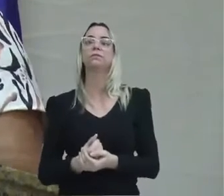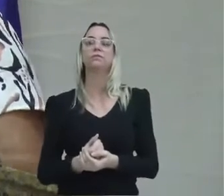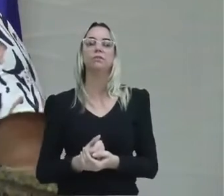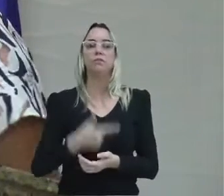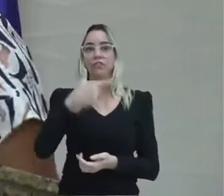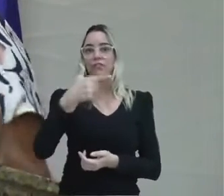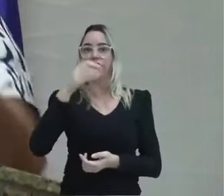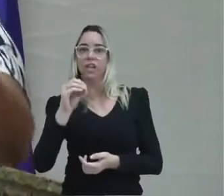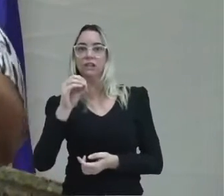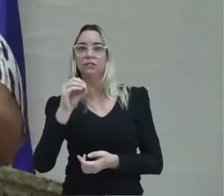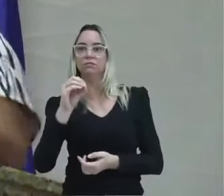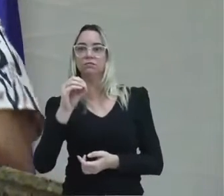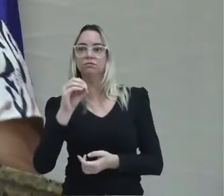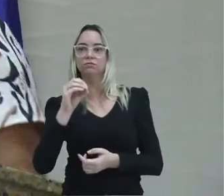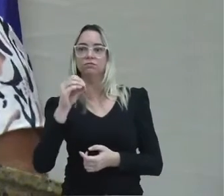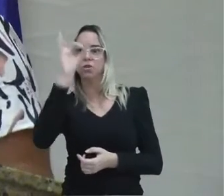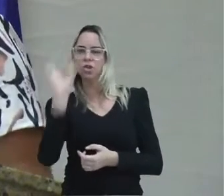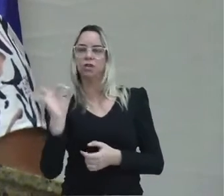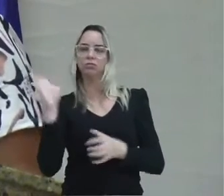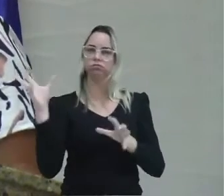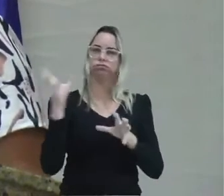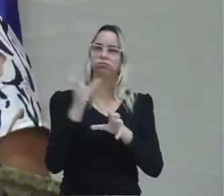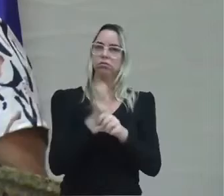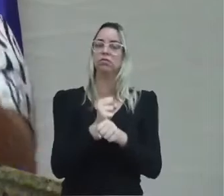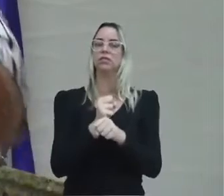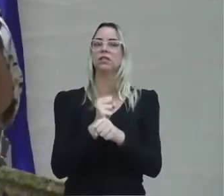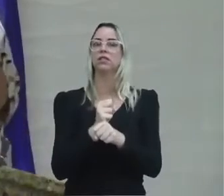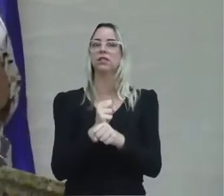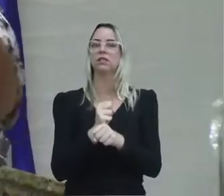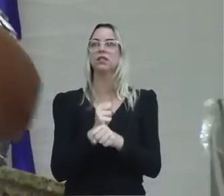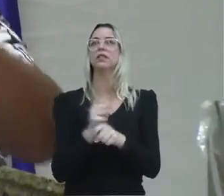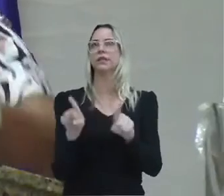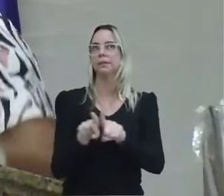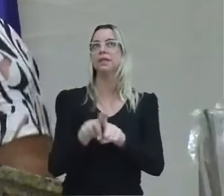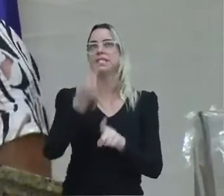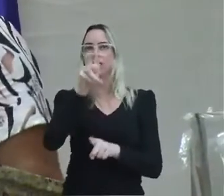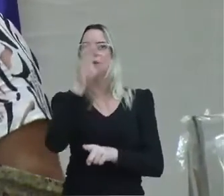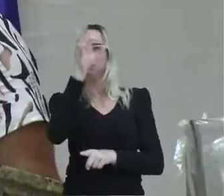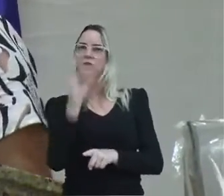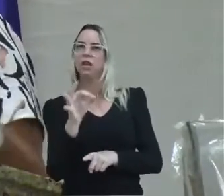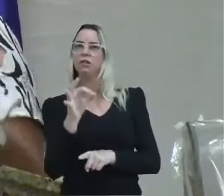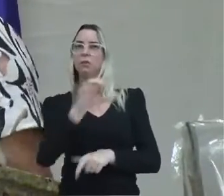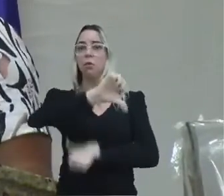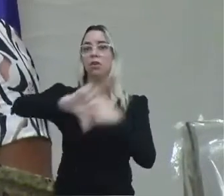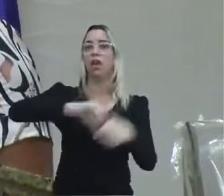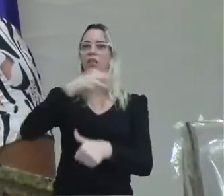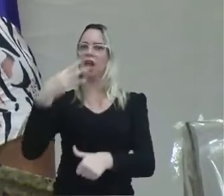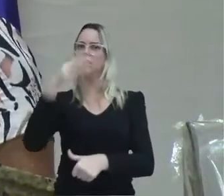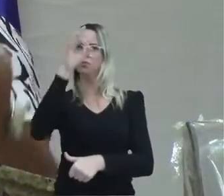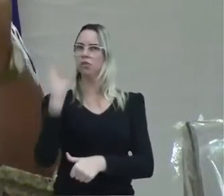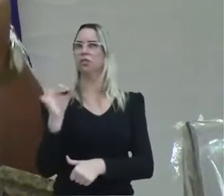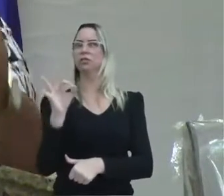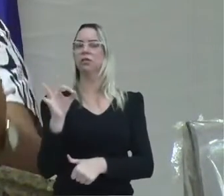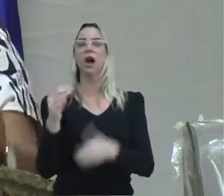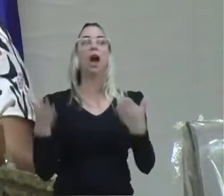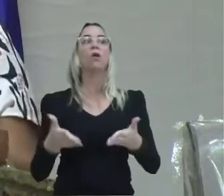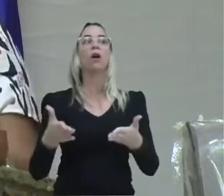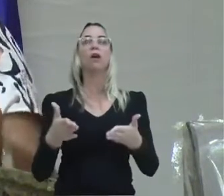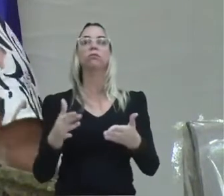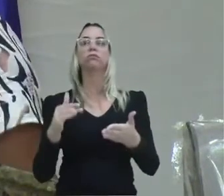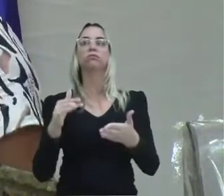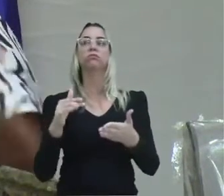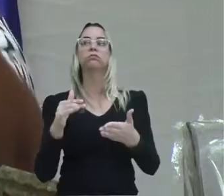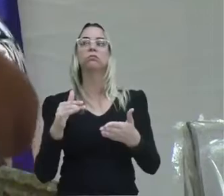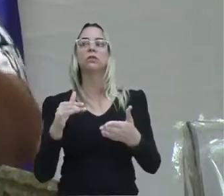20% e a redução dos interstícios, né, de 5 para 3, e agora chega